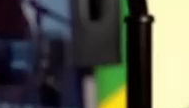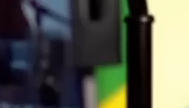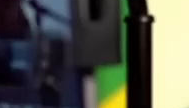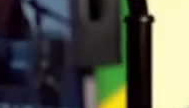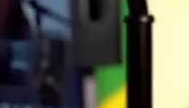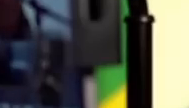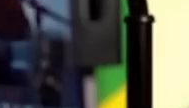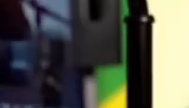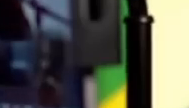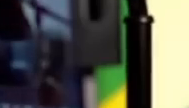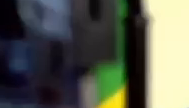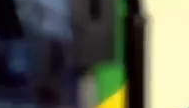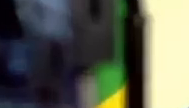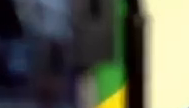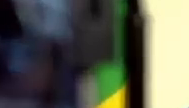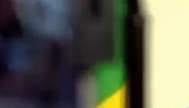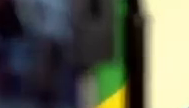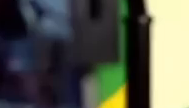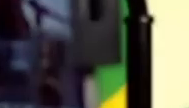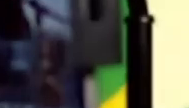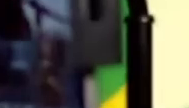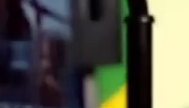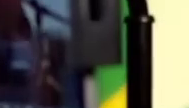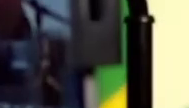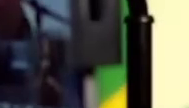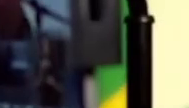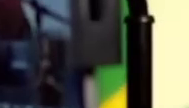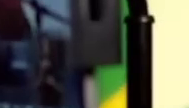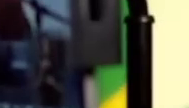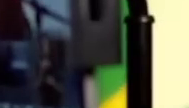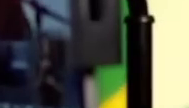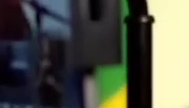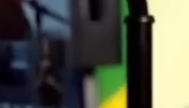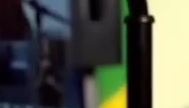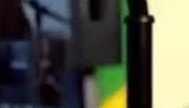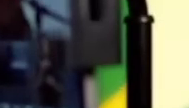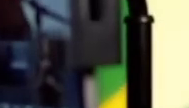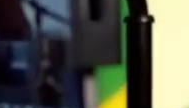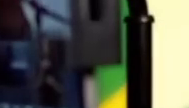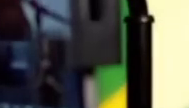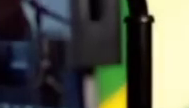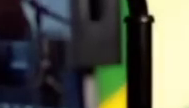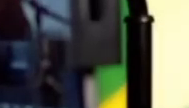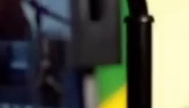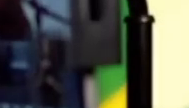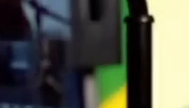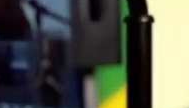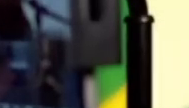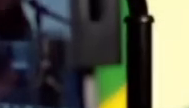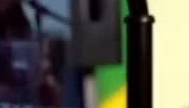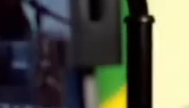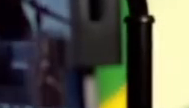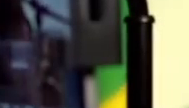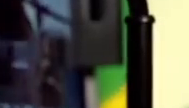Fanáticos sempre tentam jogar essa jogada para tentar em vez de ir sobre o questionamento tenta